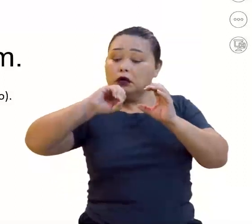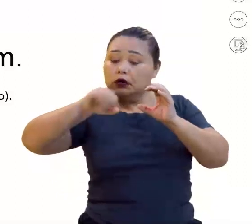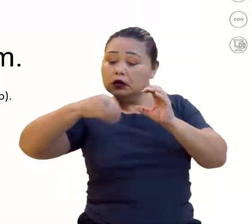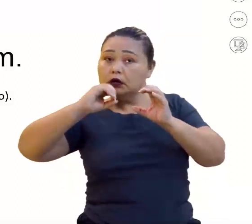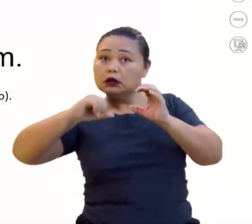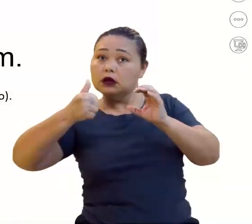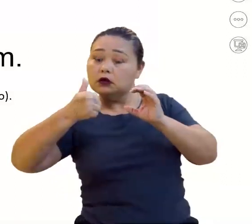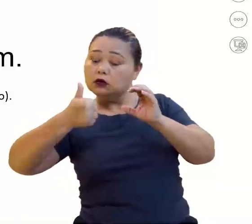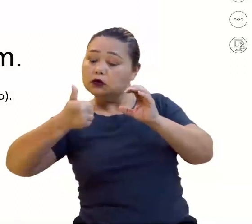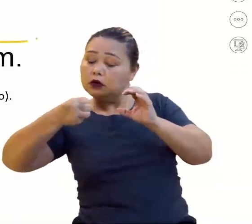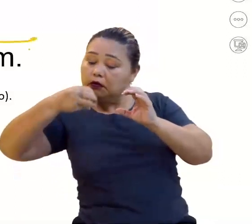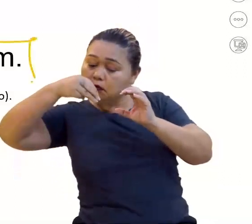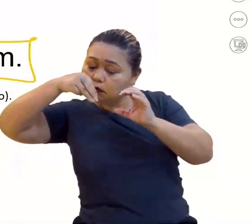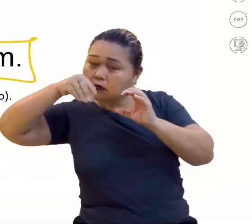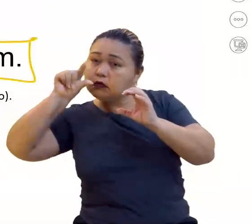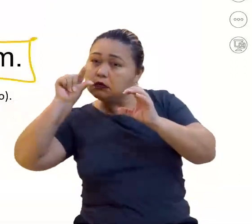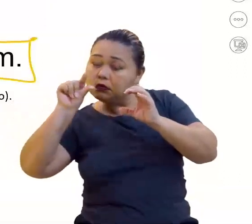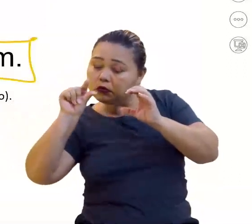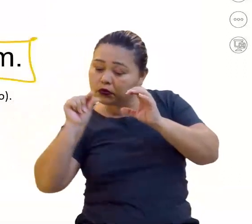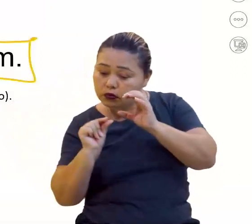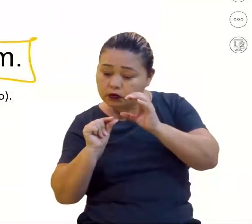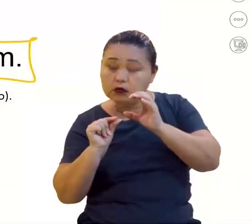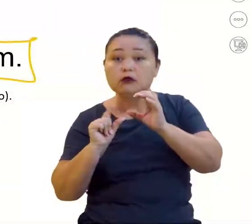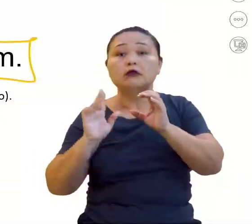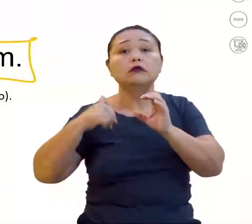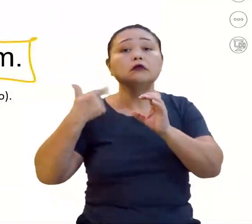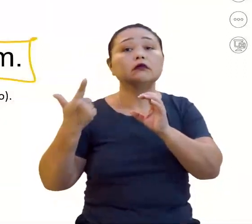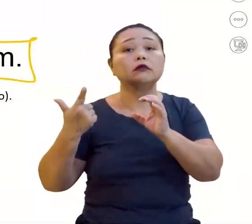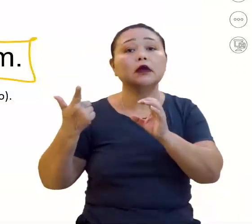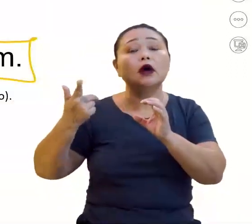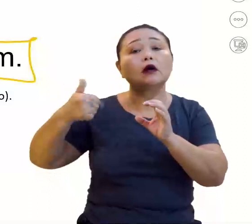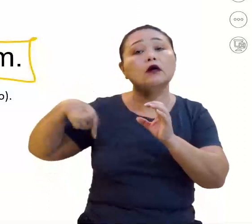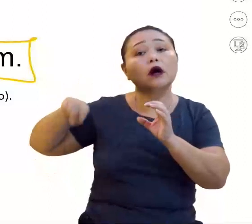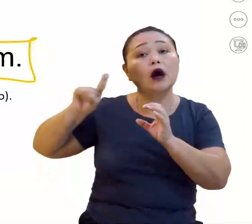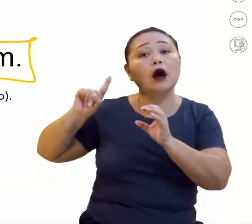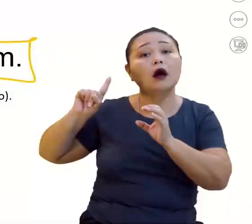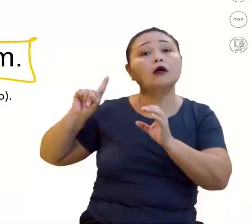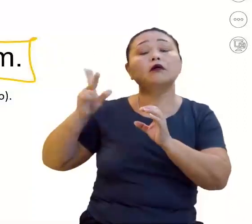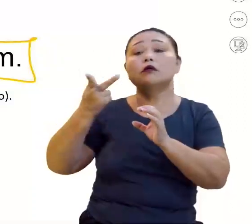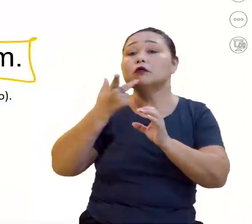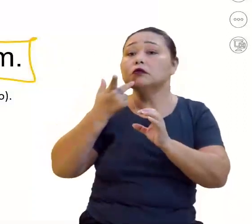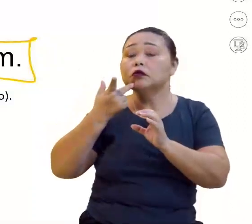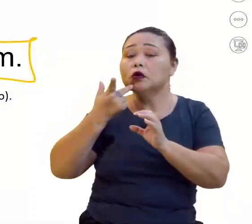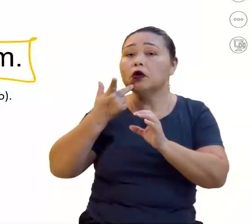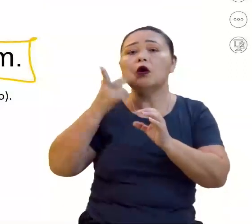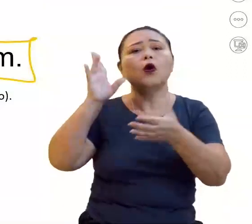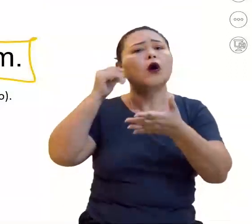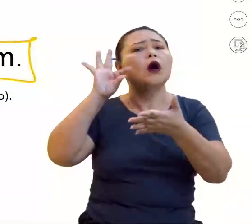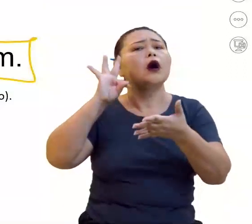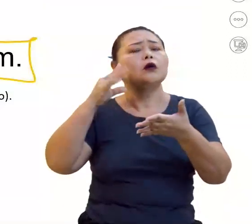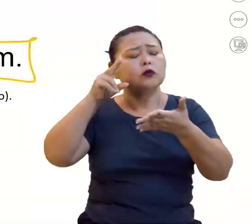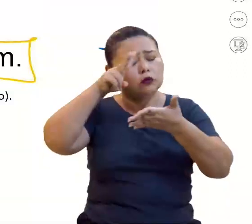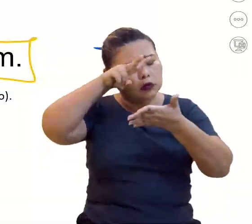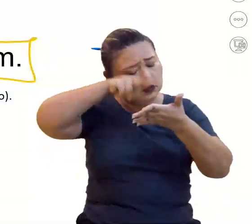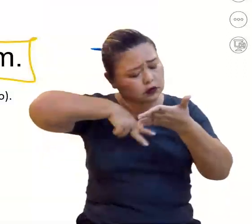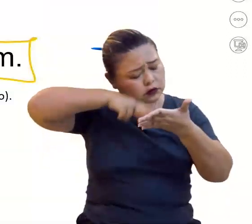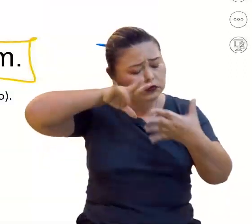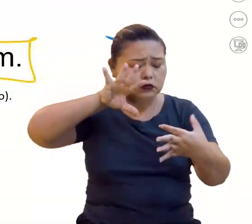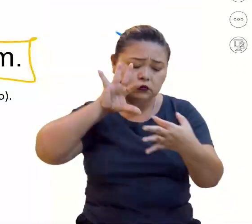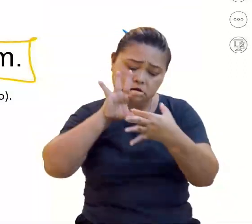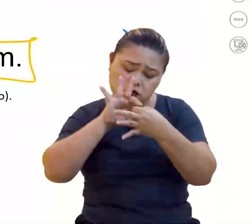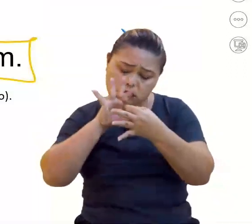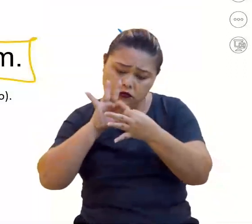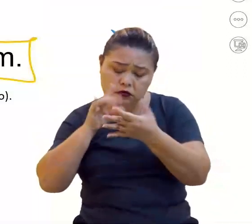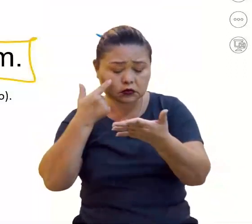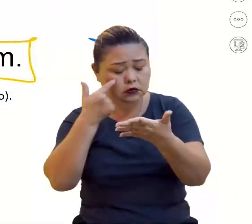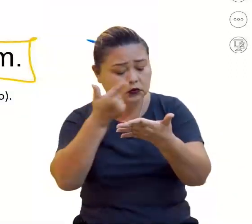0,00011 milímetros. E aí é legal aqui o que a gente já vinha falando, né? Tem toda uma leitura, um contexto, tá falando